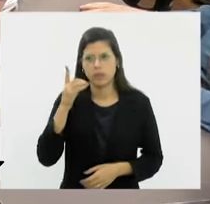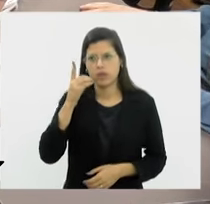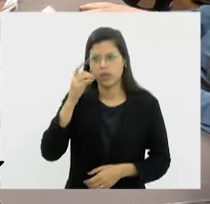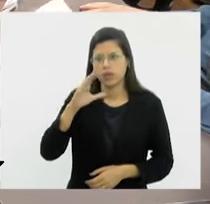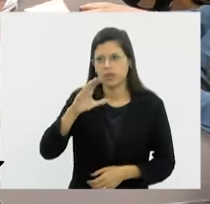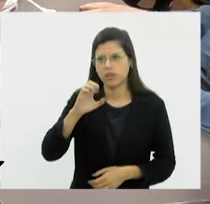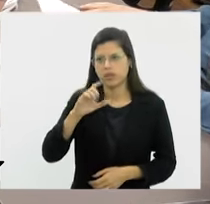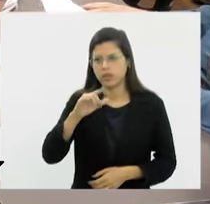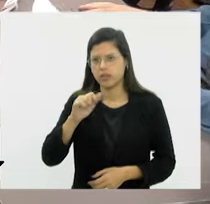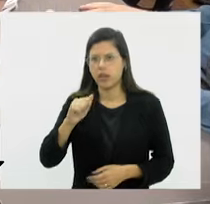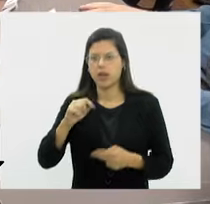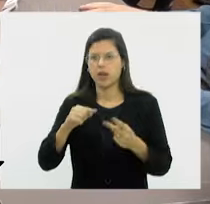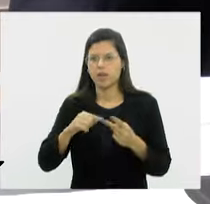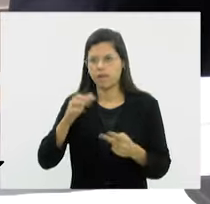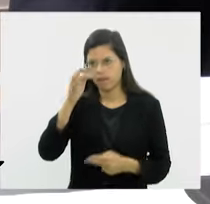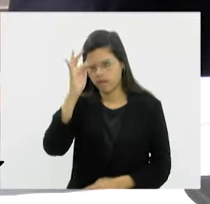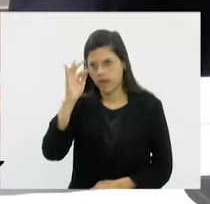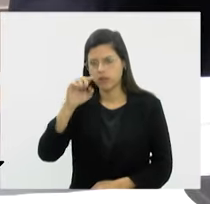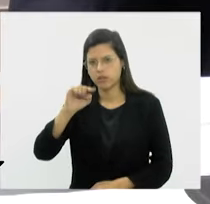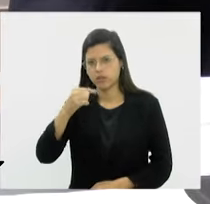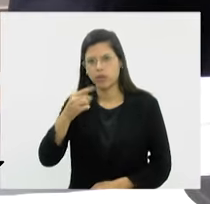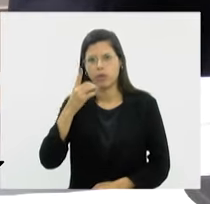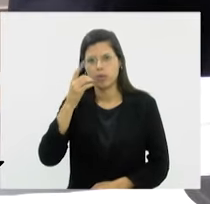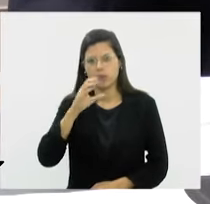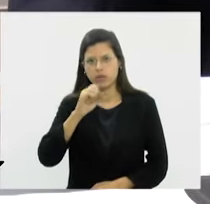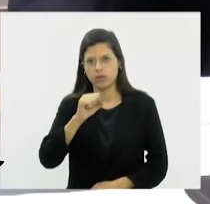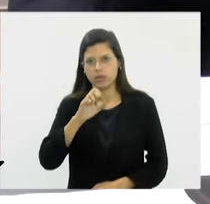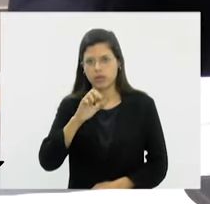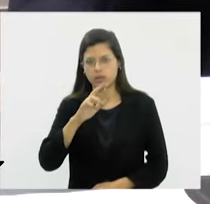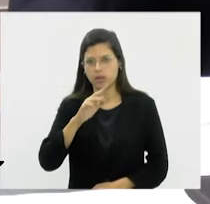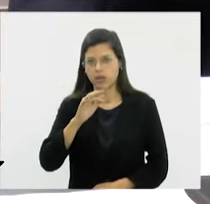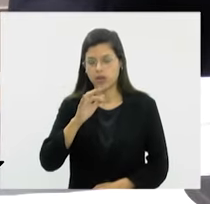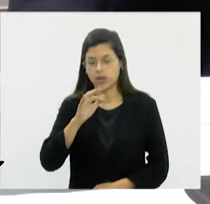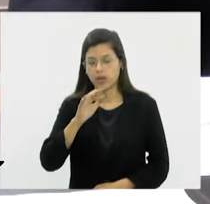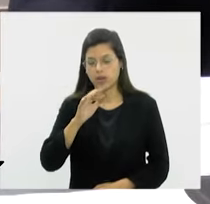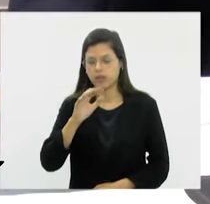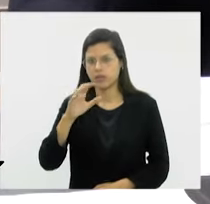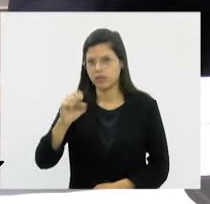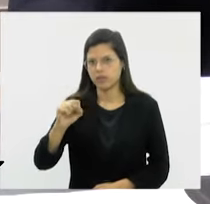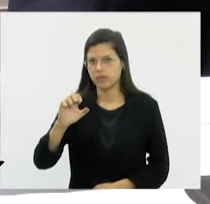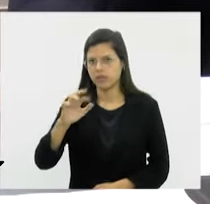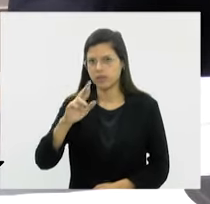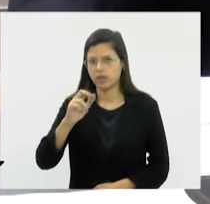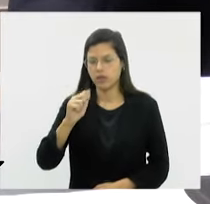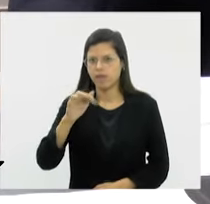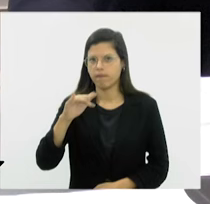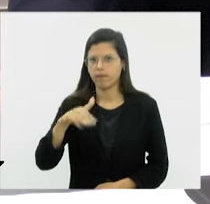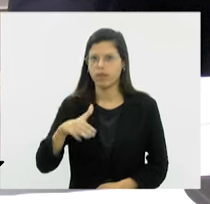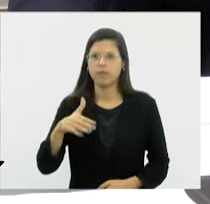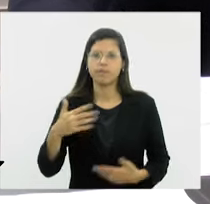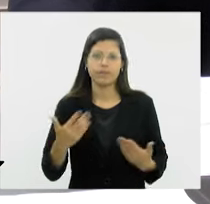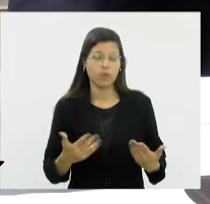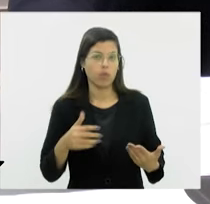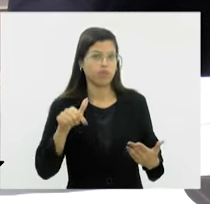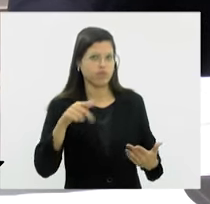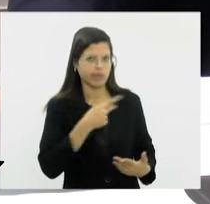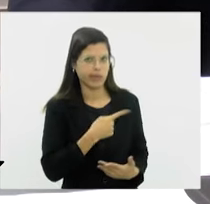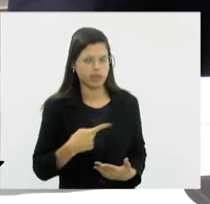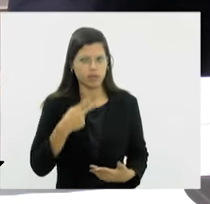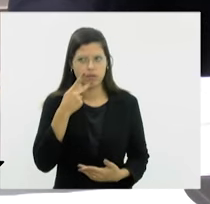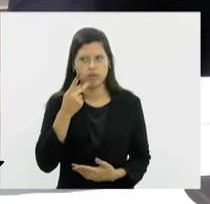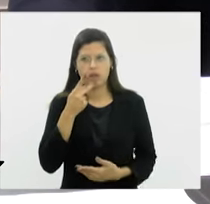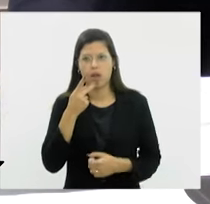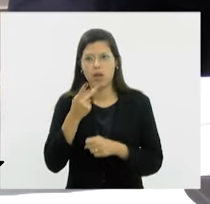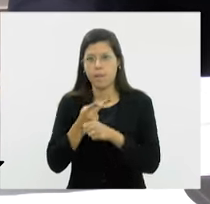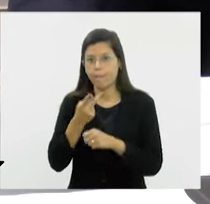é, deputado Serafim. Vossa Excelência, é, na sua fala, inclusive, coloca a hipótese, não